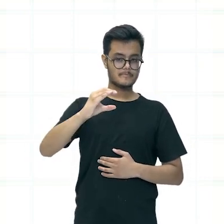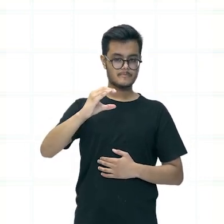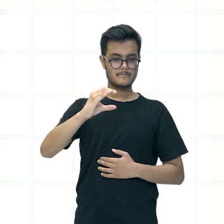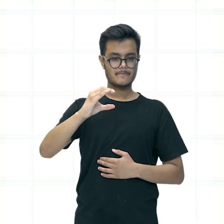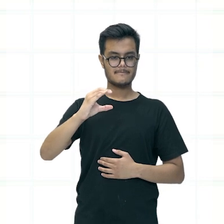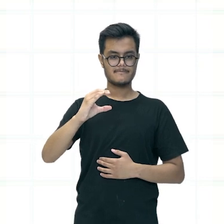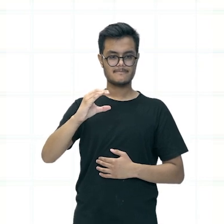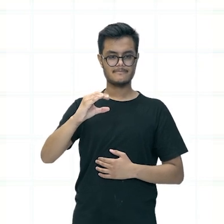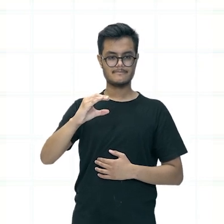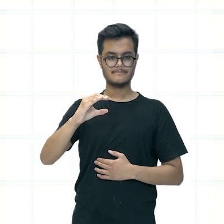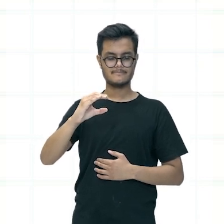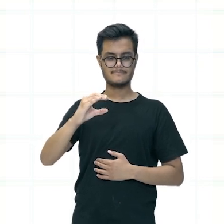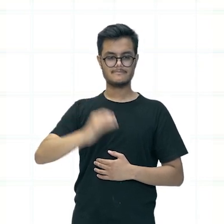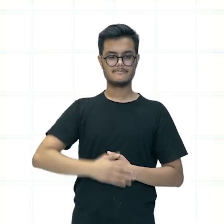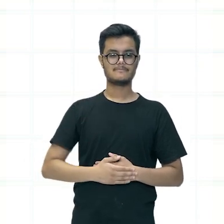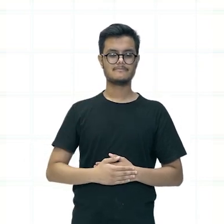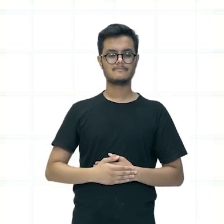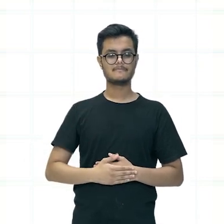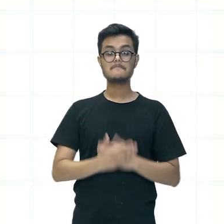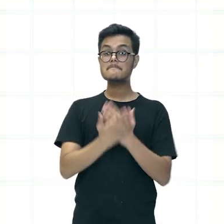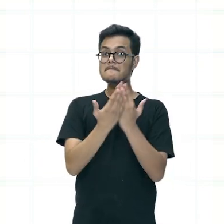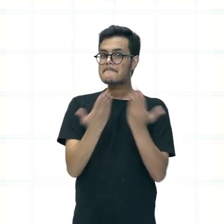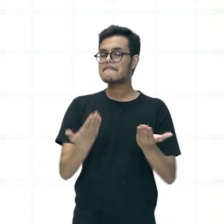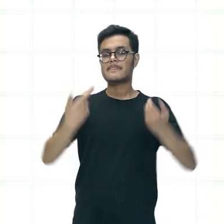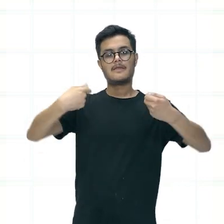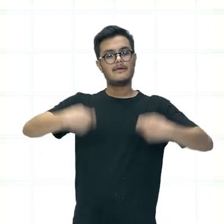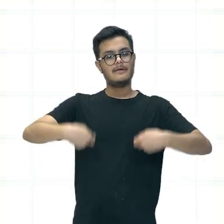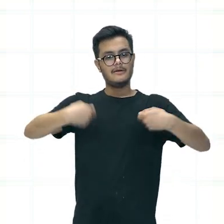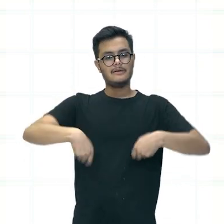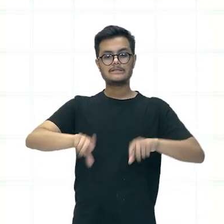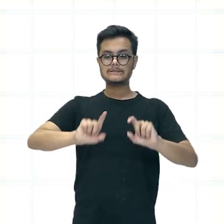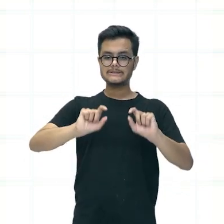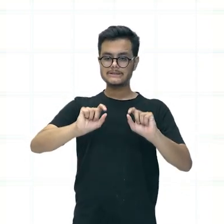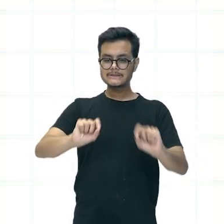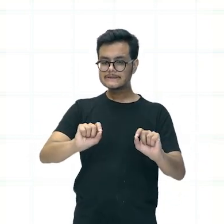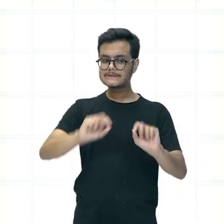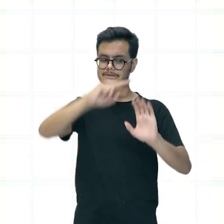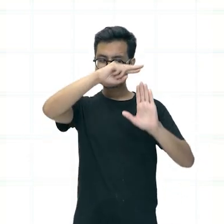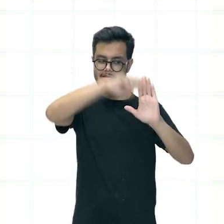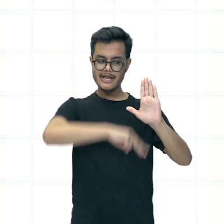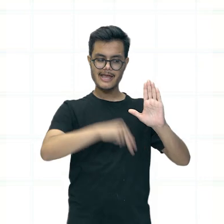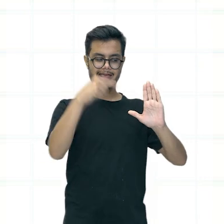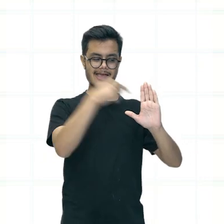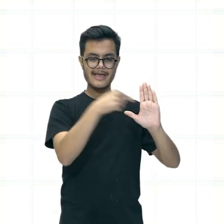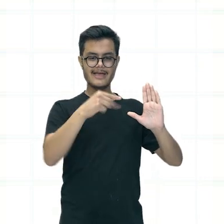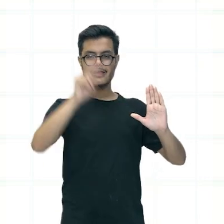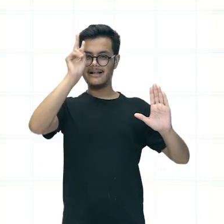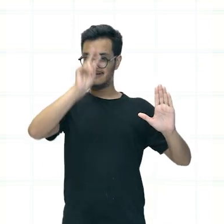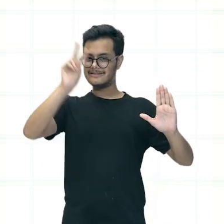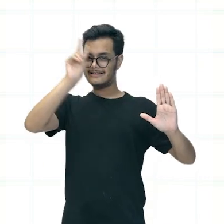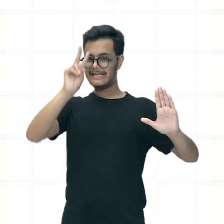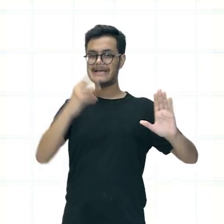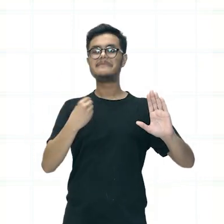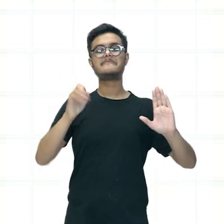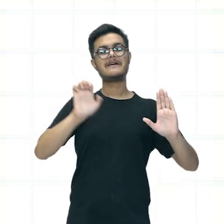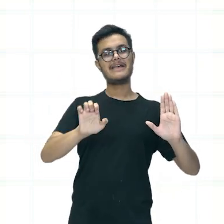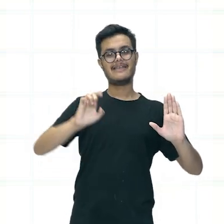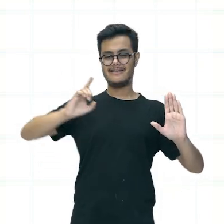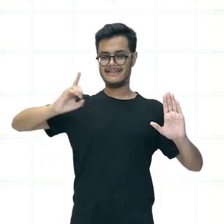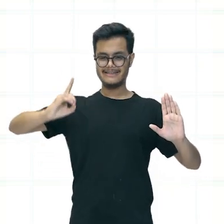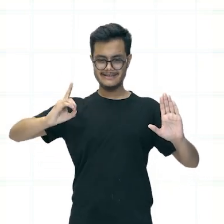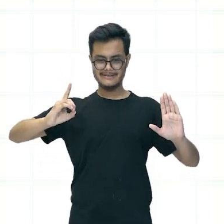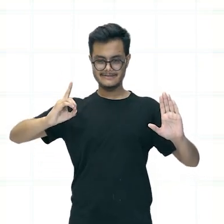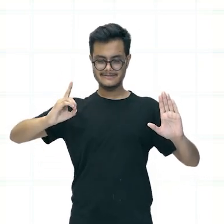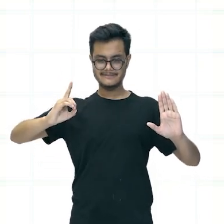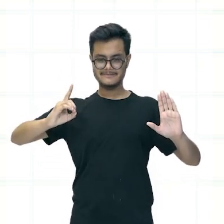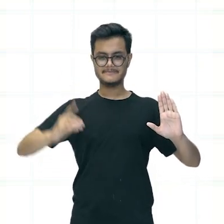uma consoante. O que isso quer dizer? Quando eu trabalho com verbos regulares na língua inglesa no passado e na